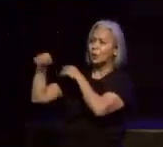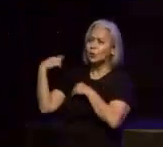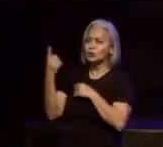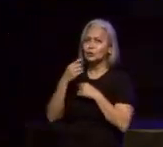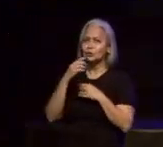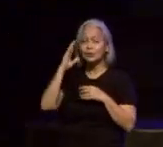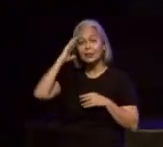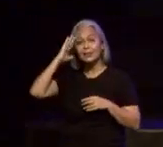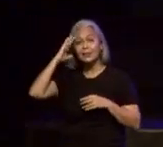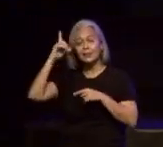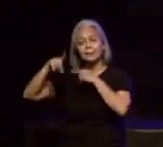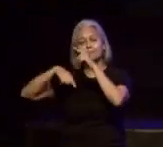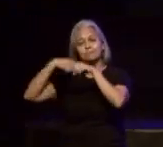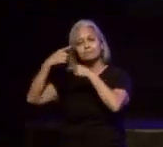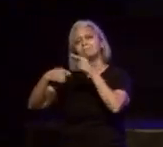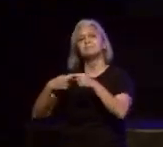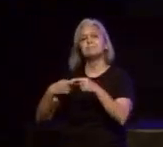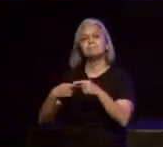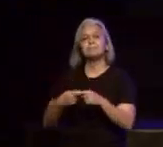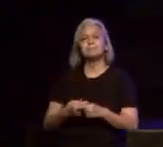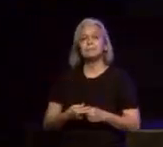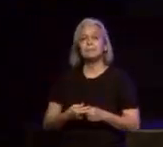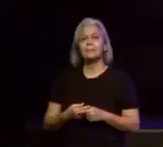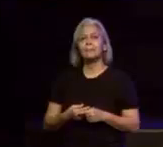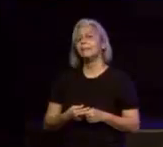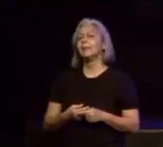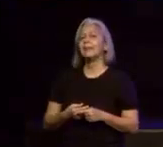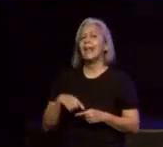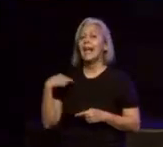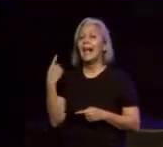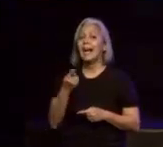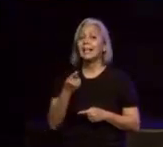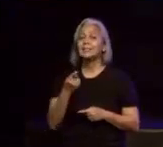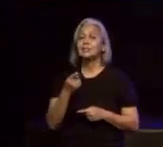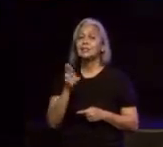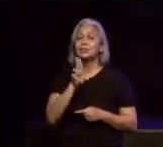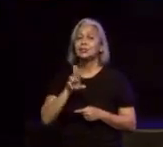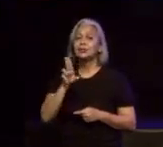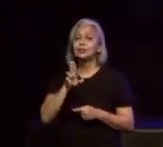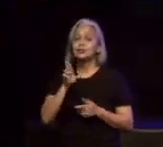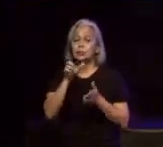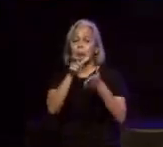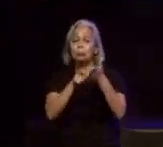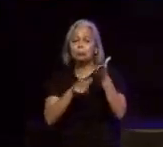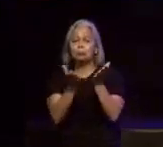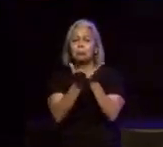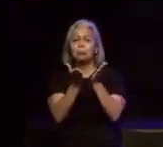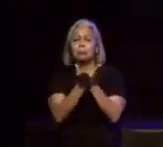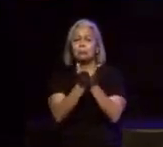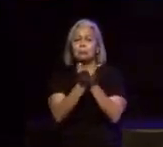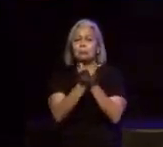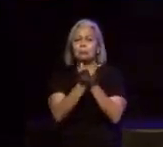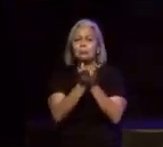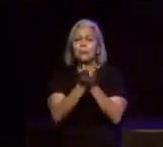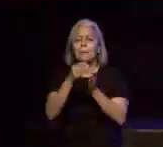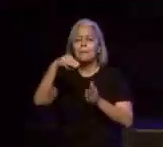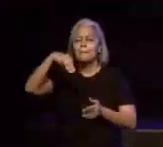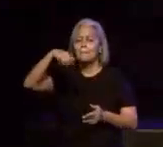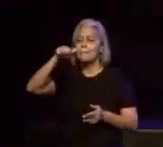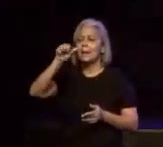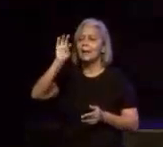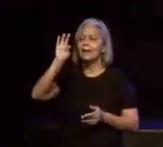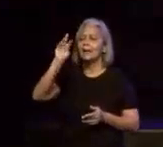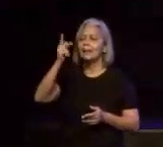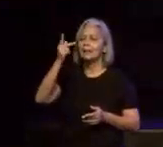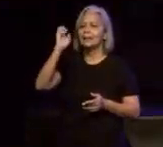próximo passo. A gente usou o texto, né, de Mateus capítulo 16, mencionando aquele momento onde Jesus está em Cesareia